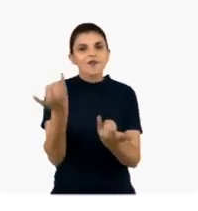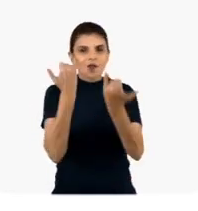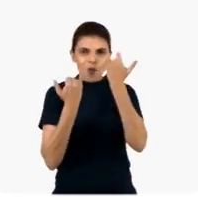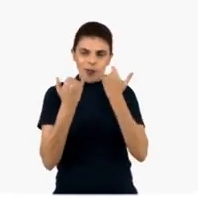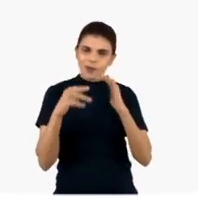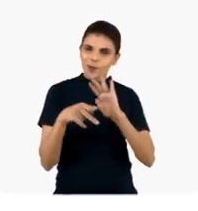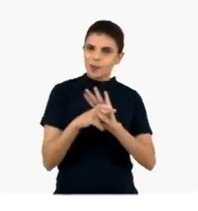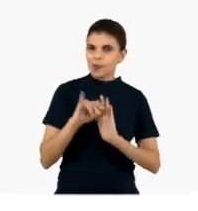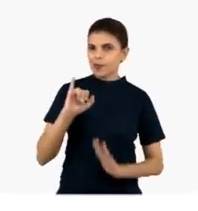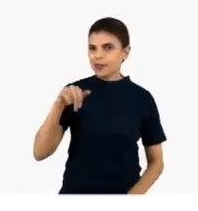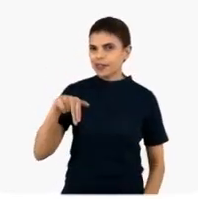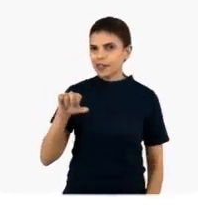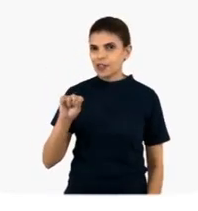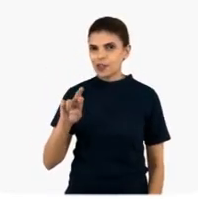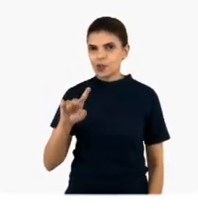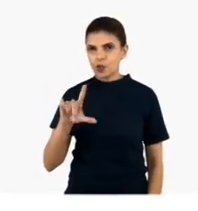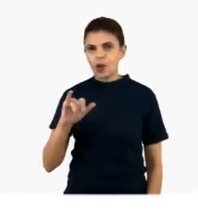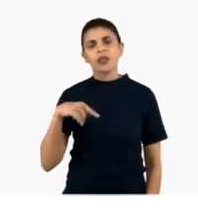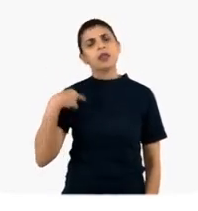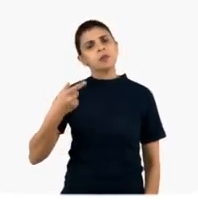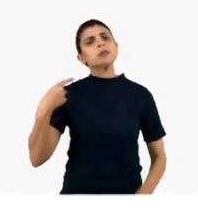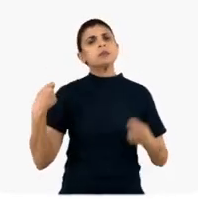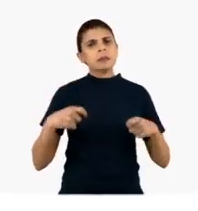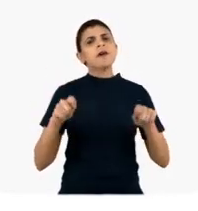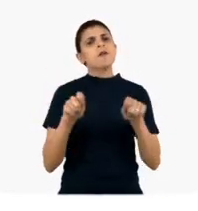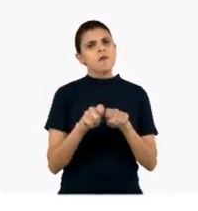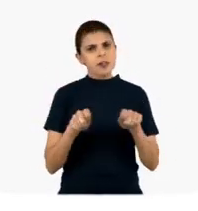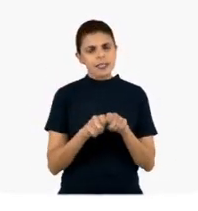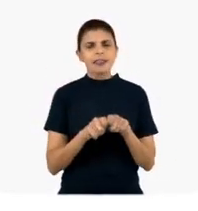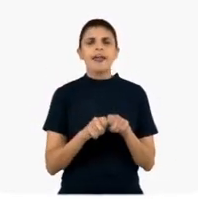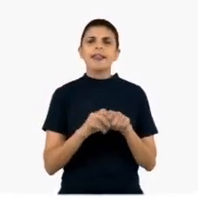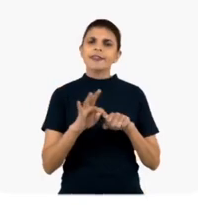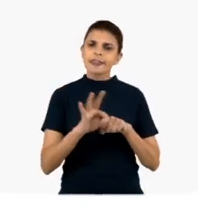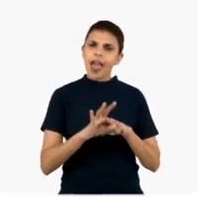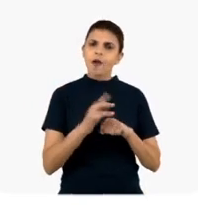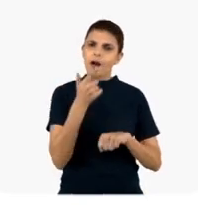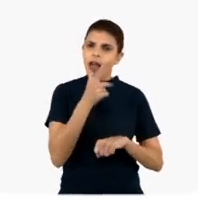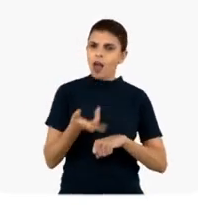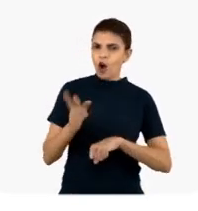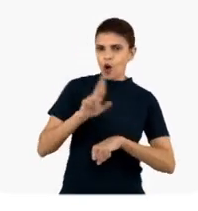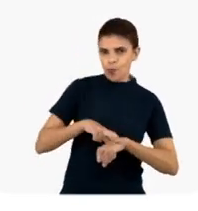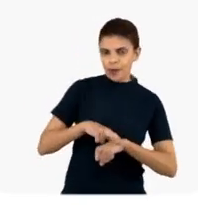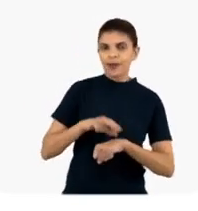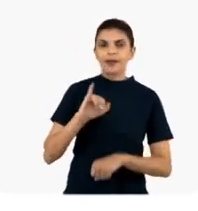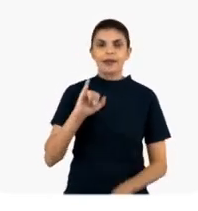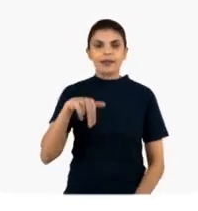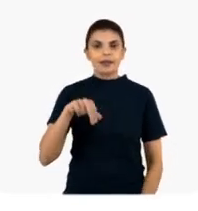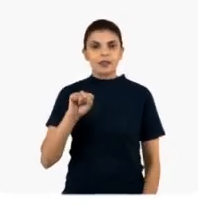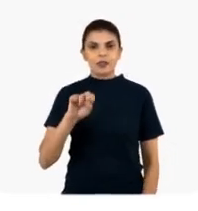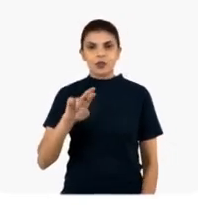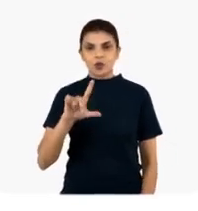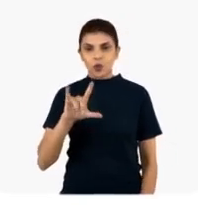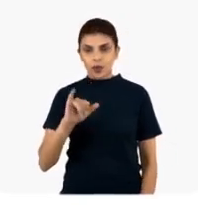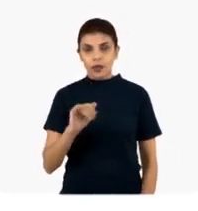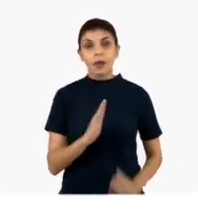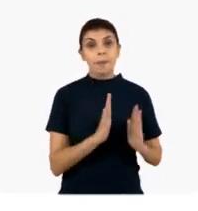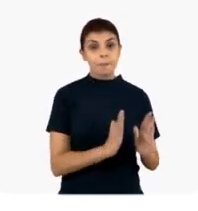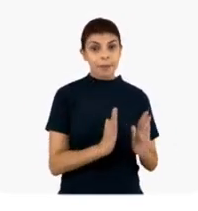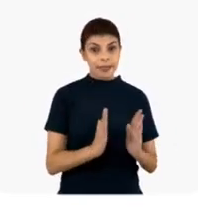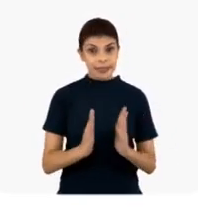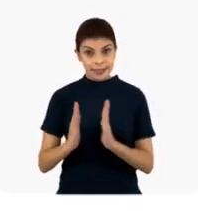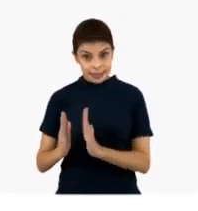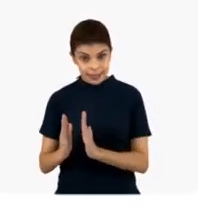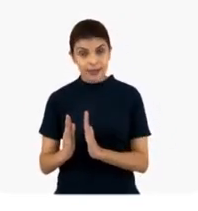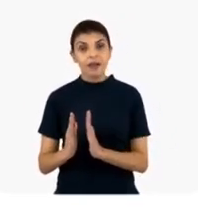neste caso, da insulina. Depois, a gente precisa aplicar técnicas para a recuperação dessa insulina. Esses são